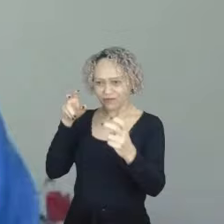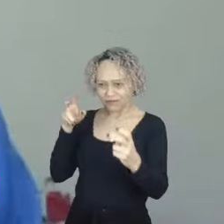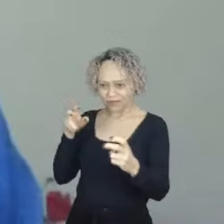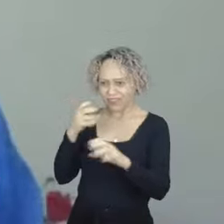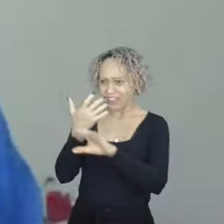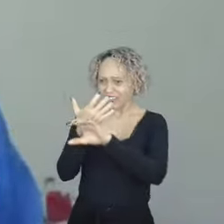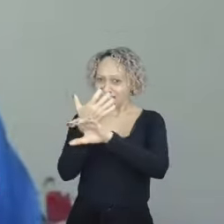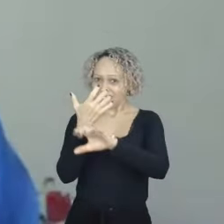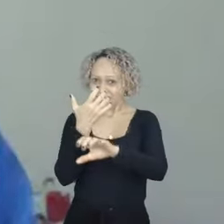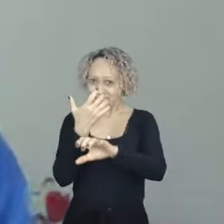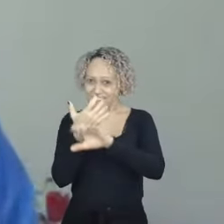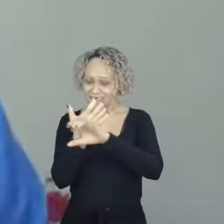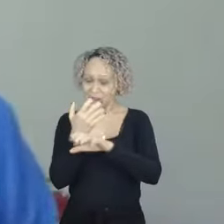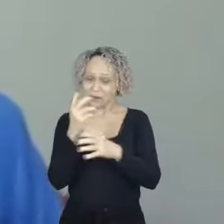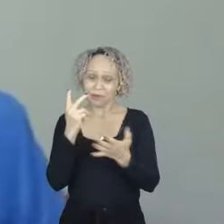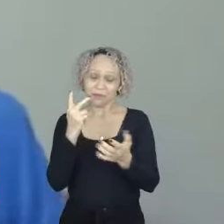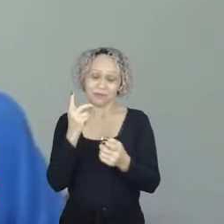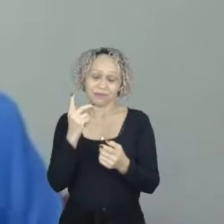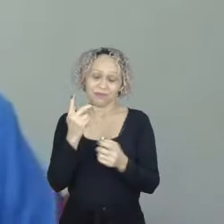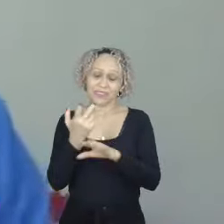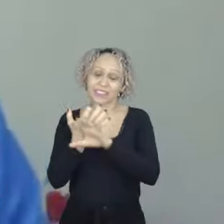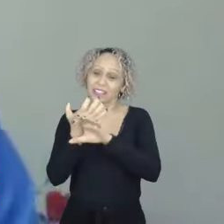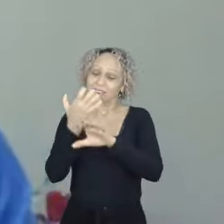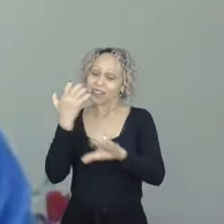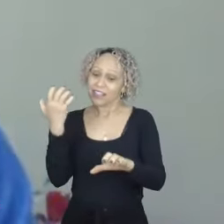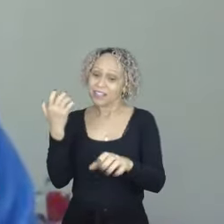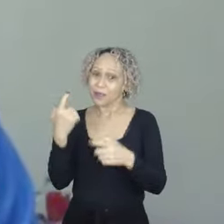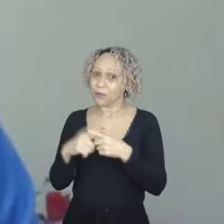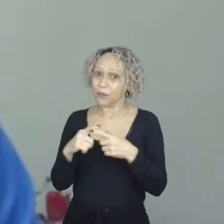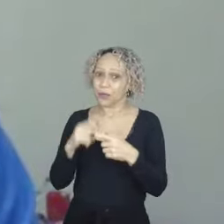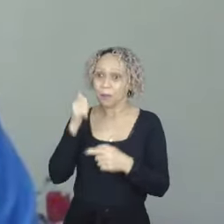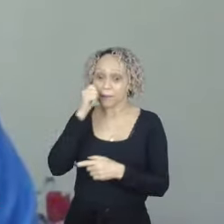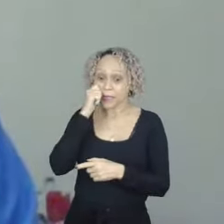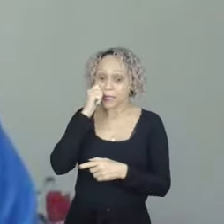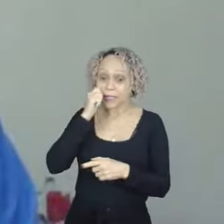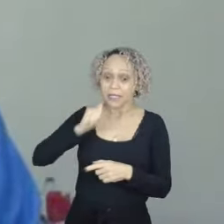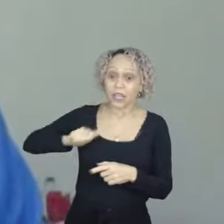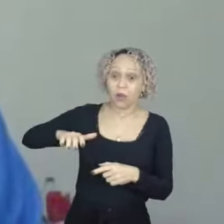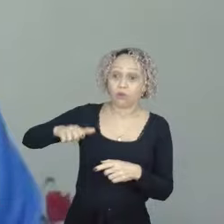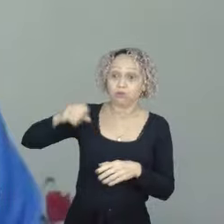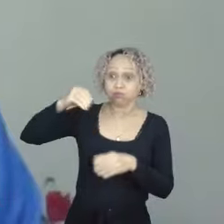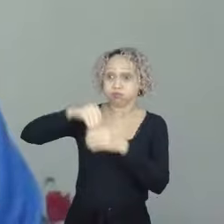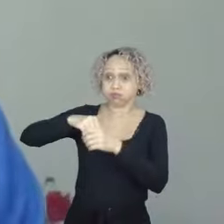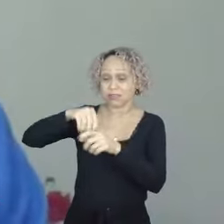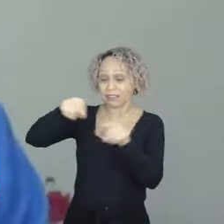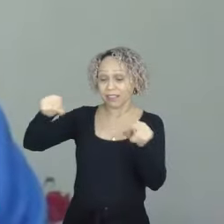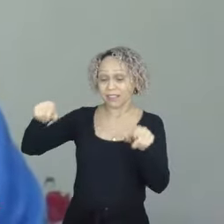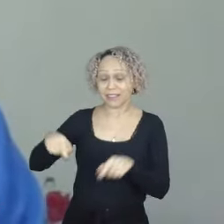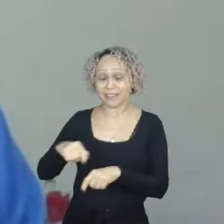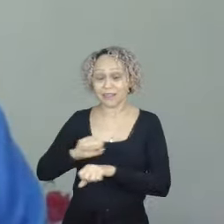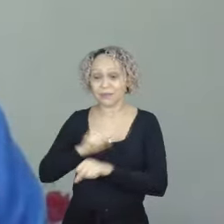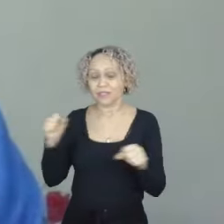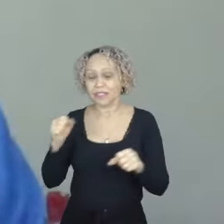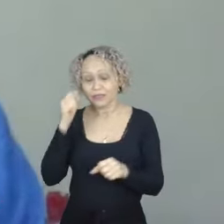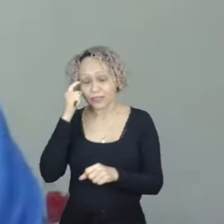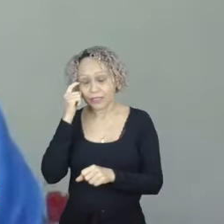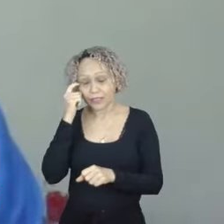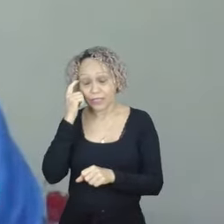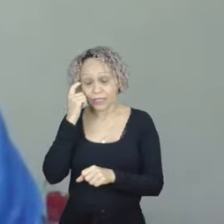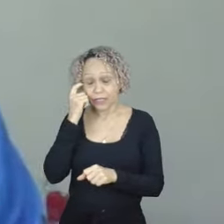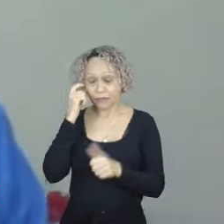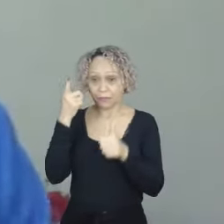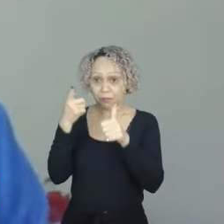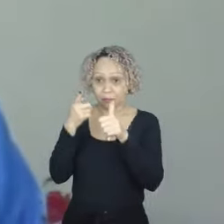colocar todo mundo na mesma sala, mas será por teleconferência, e a decisão final vai caber,